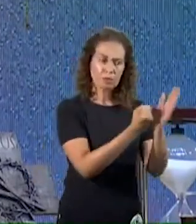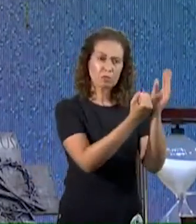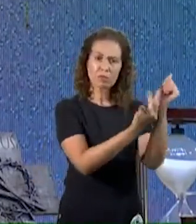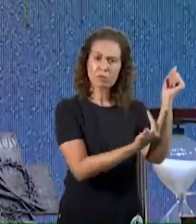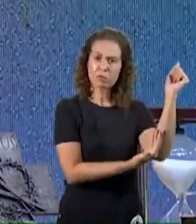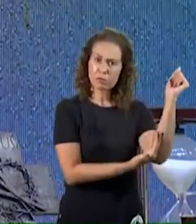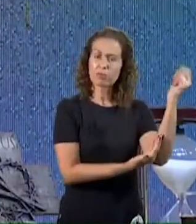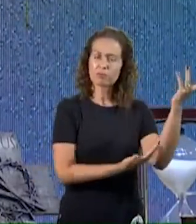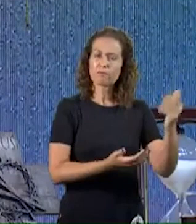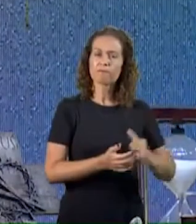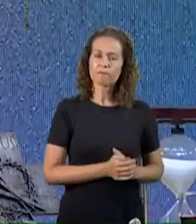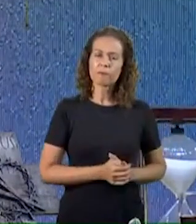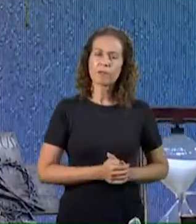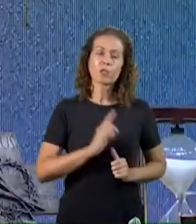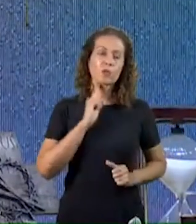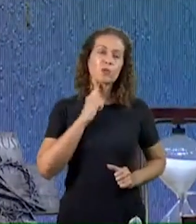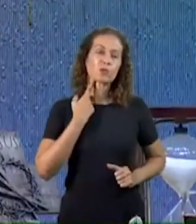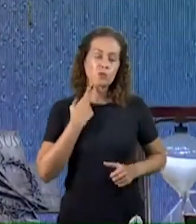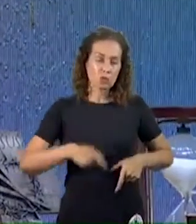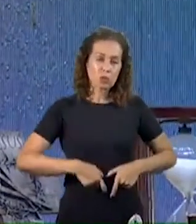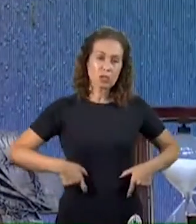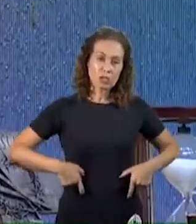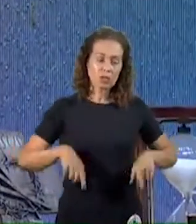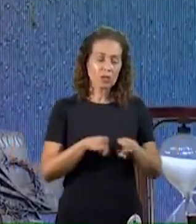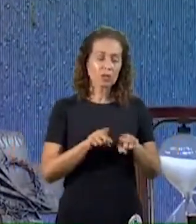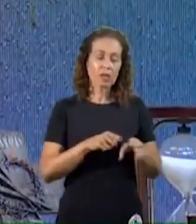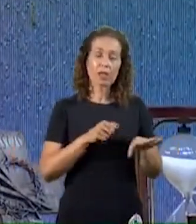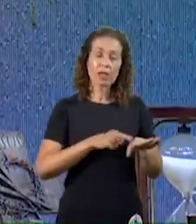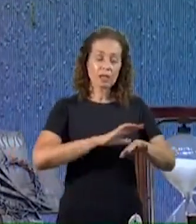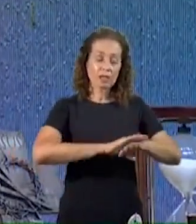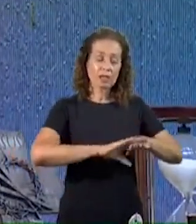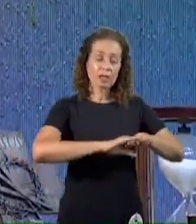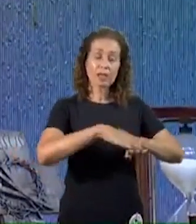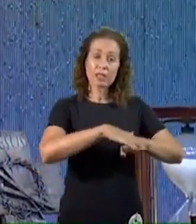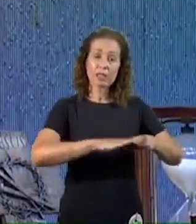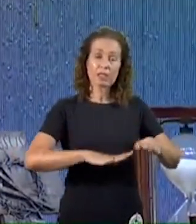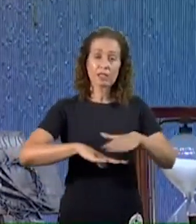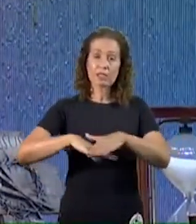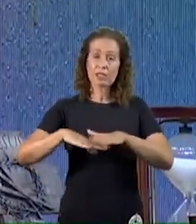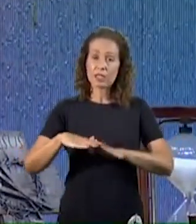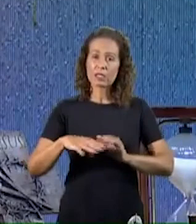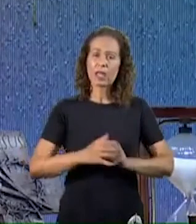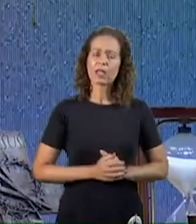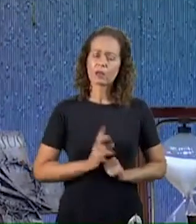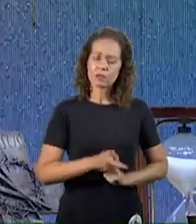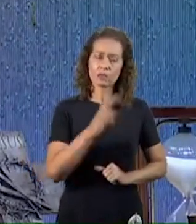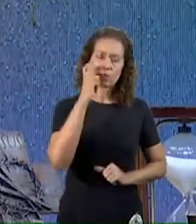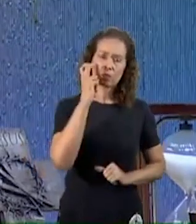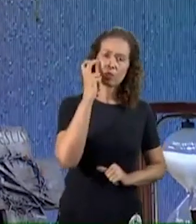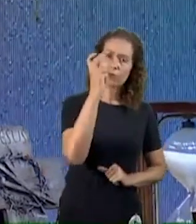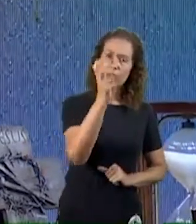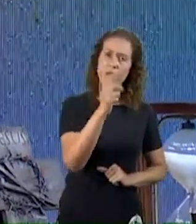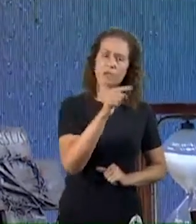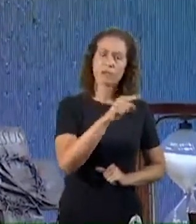sangue manchou o seu cinto e as suas sandálias. Proceda com a sabedoria que você tem, e não o deixe envelhecer e descer